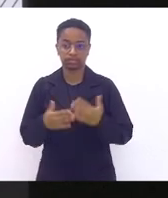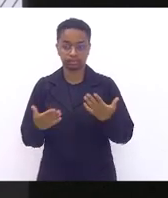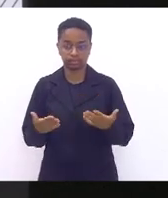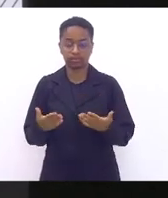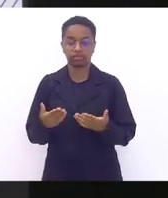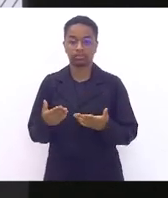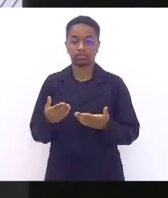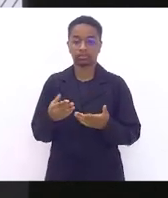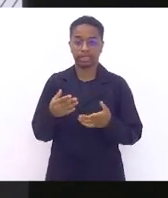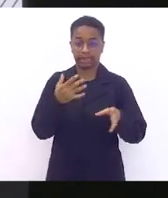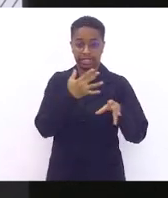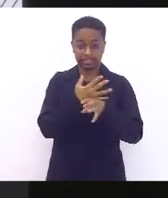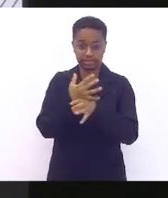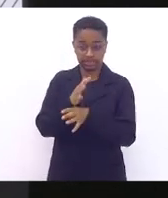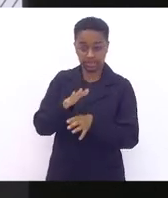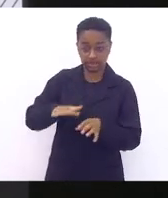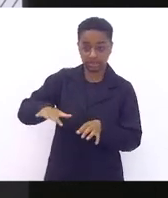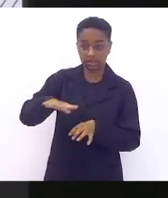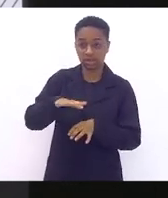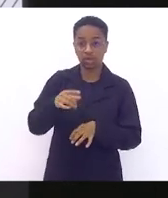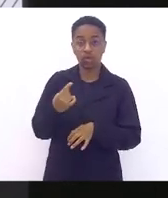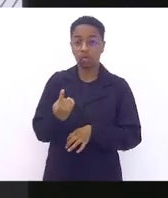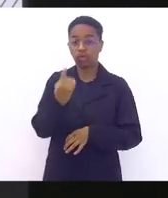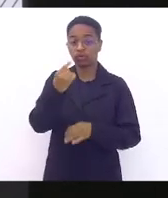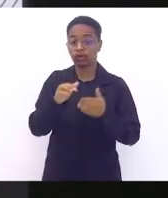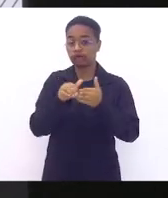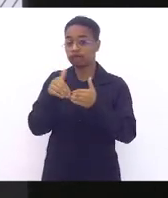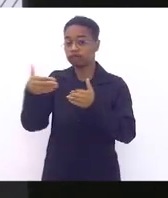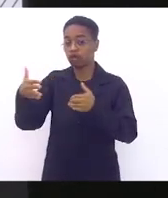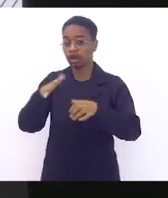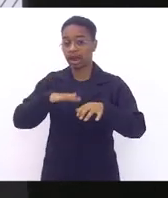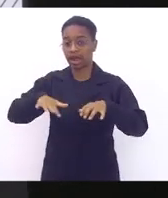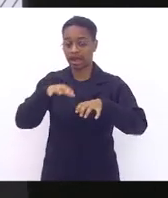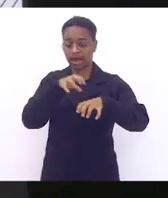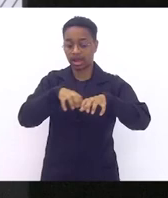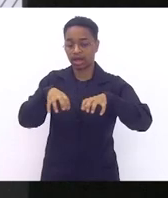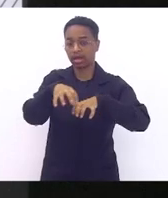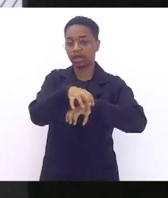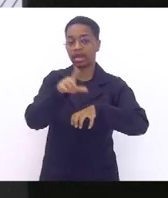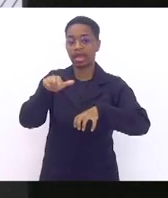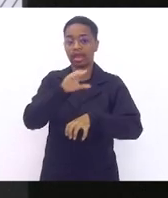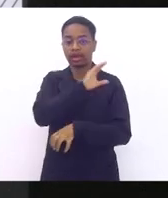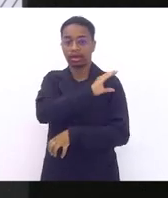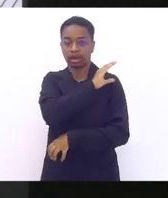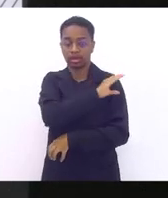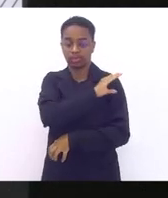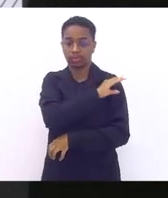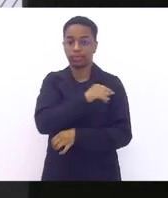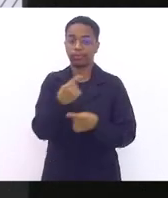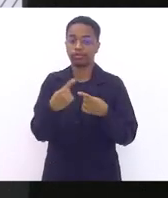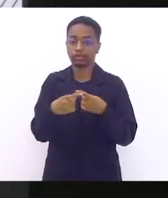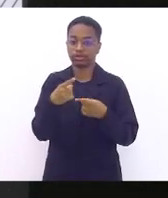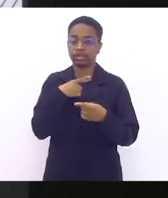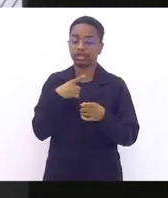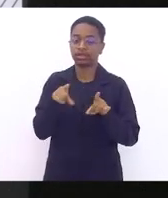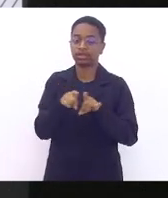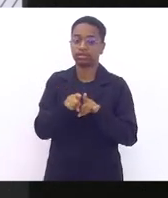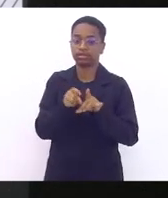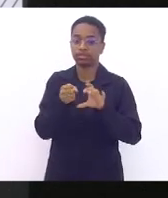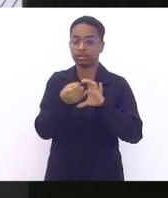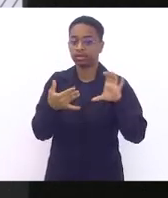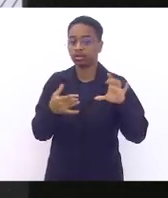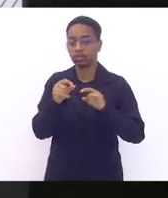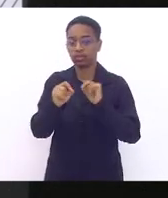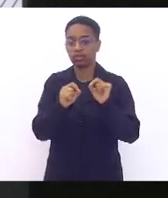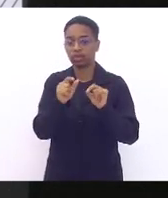municípios, considerando Campos o único fora desse eixo metropolitano, porque Campos também tem uma peculiaridade que outros